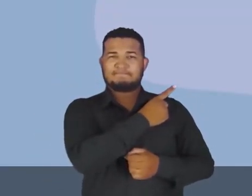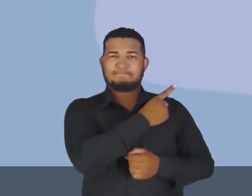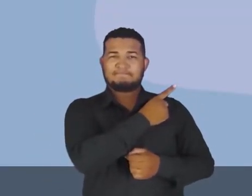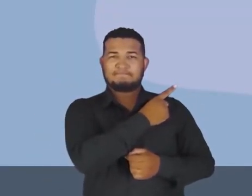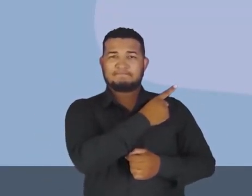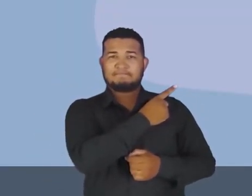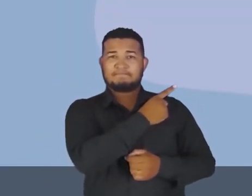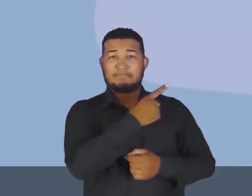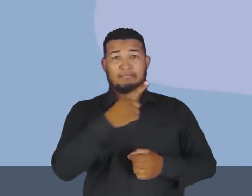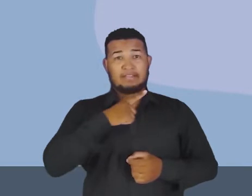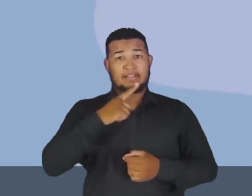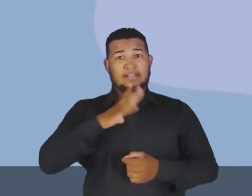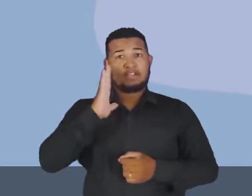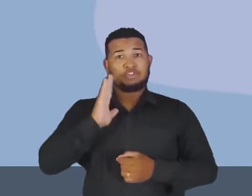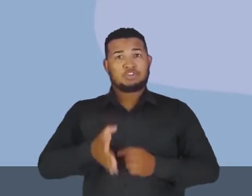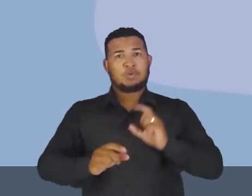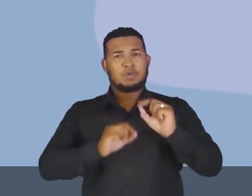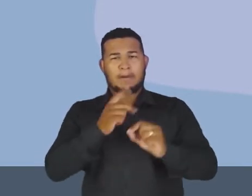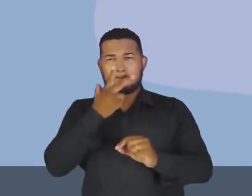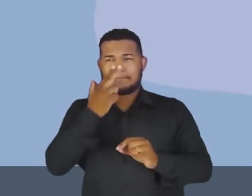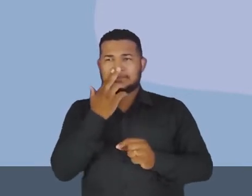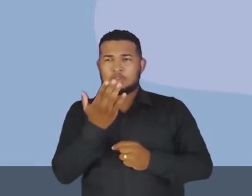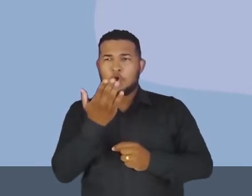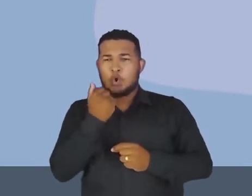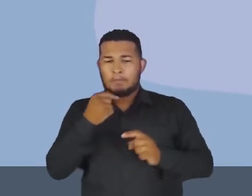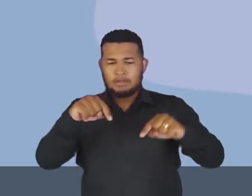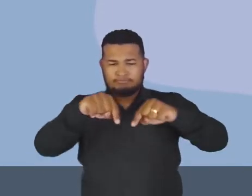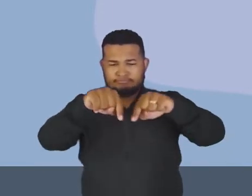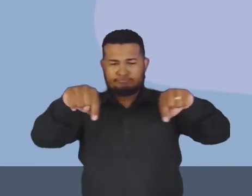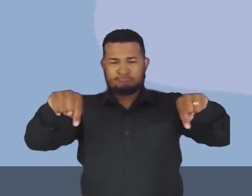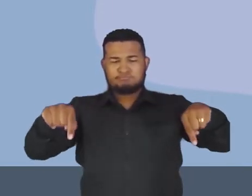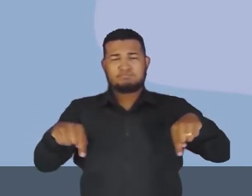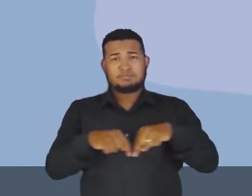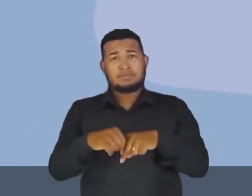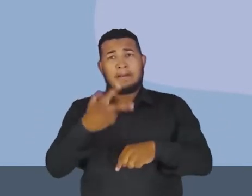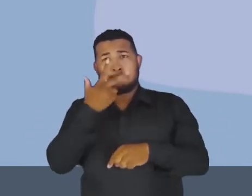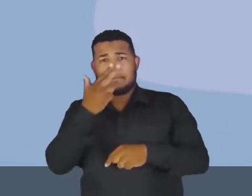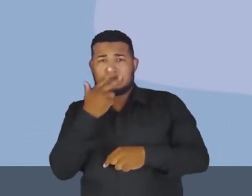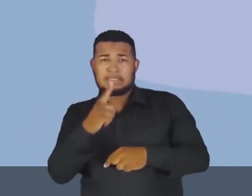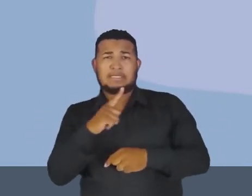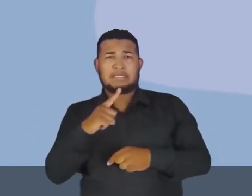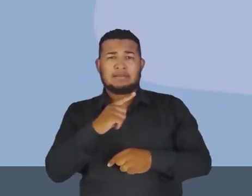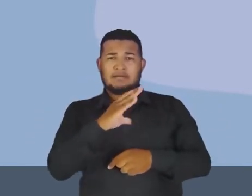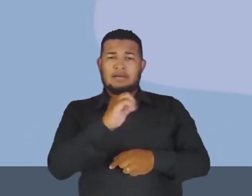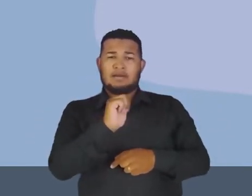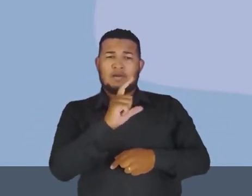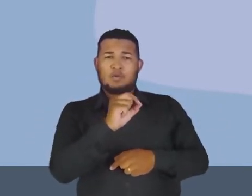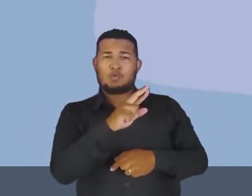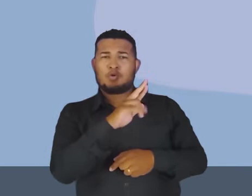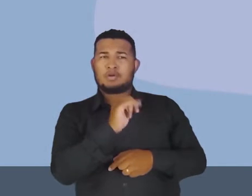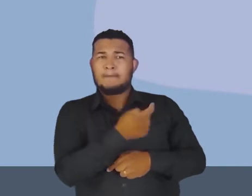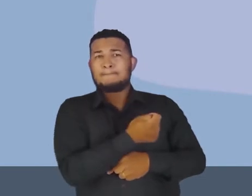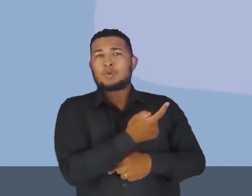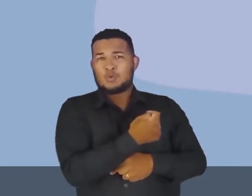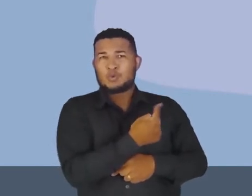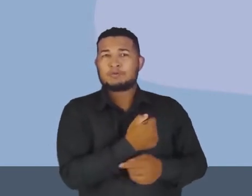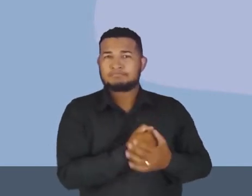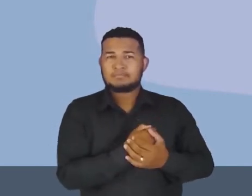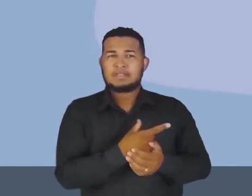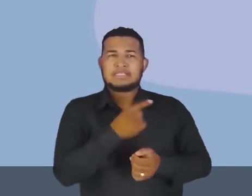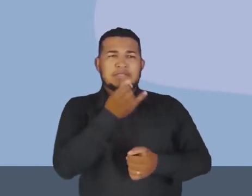aqui considerado um prato de comida, né? Um alimento considerado de baixa caloria, né? Um frango grelhado, nós